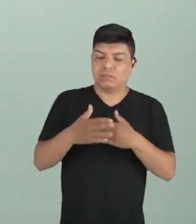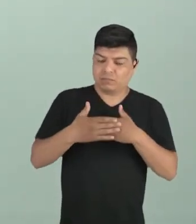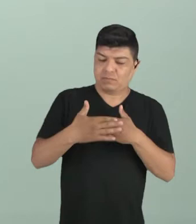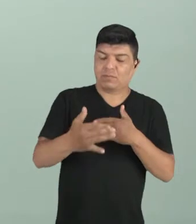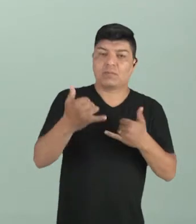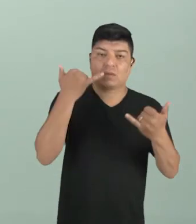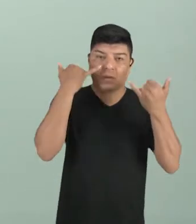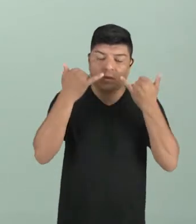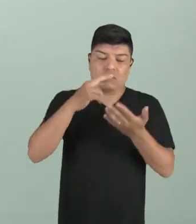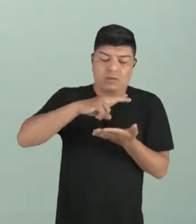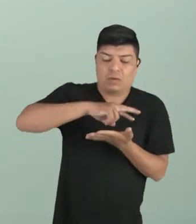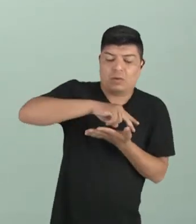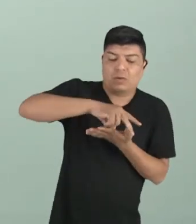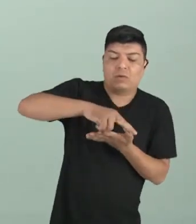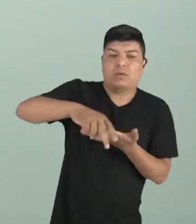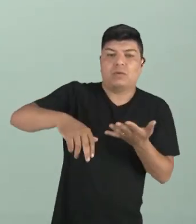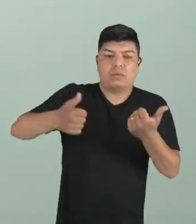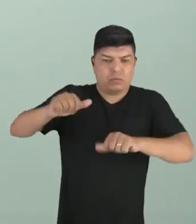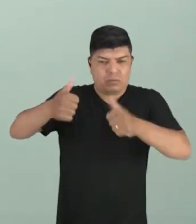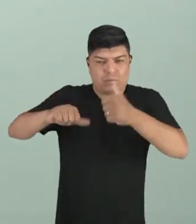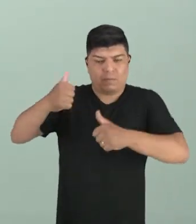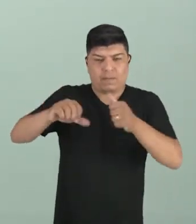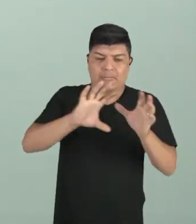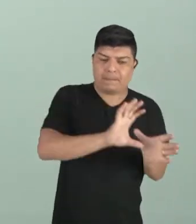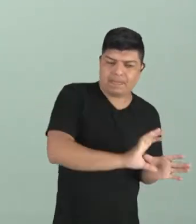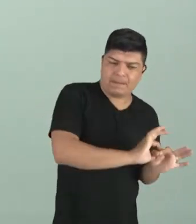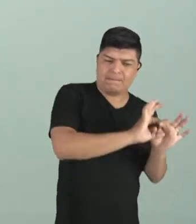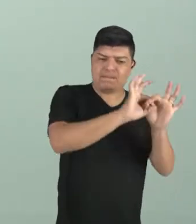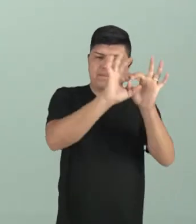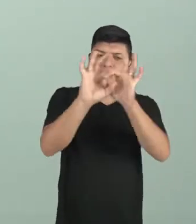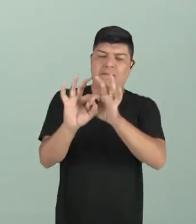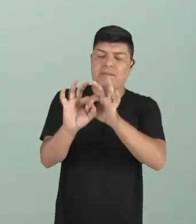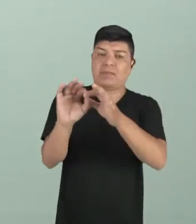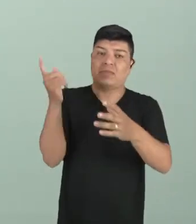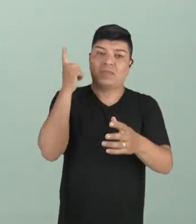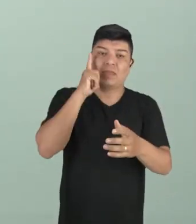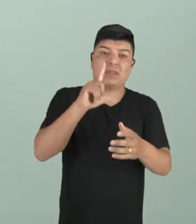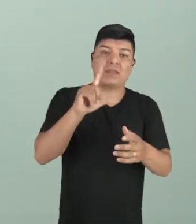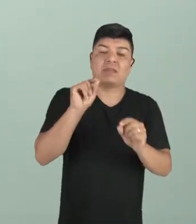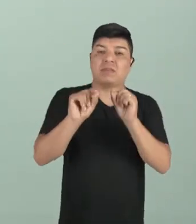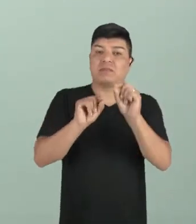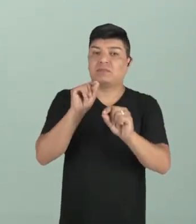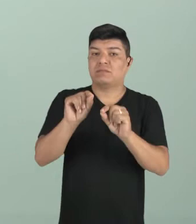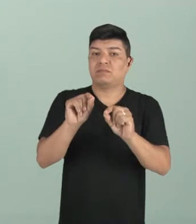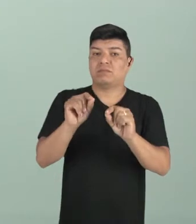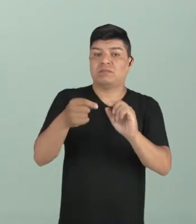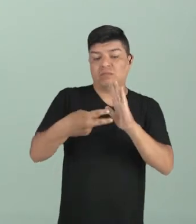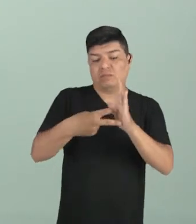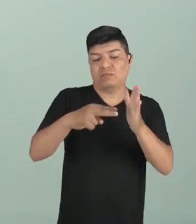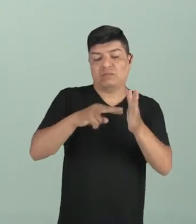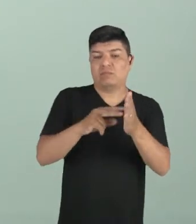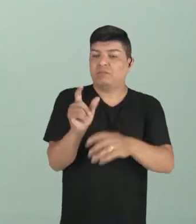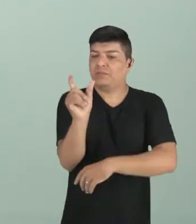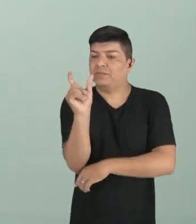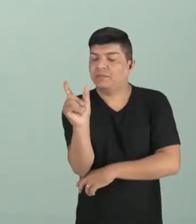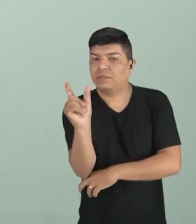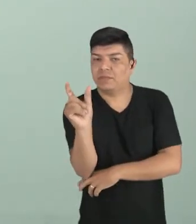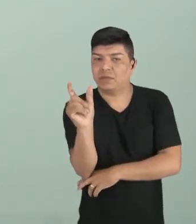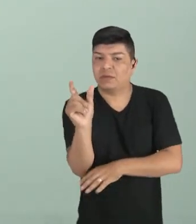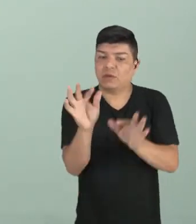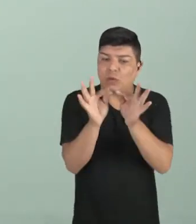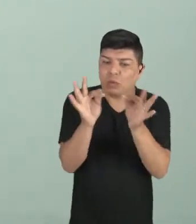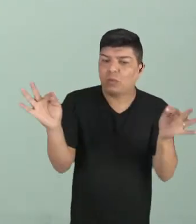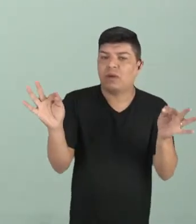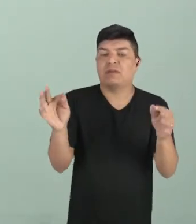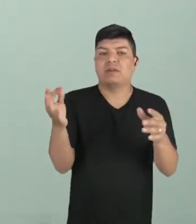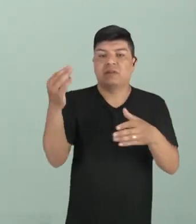várias informações e eu de fazer análise de um contexto, eu consigo, né, inferir um significado de uma palavra ou de uma